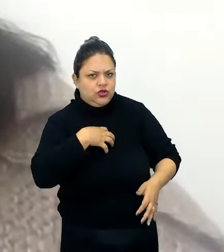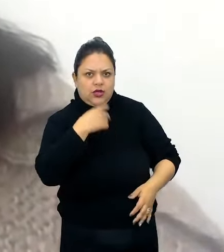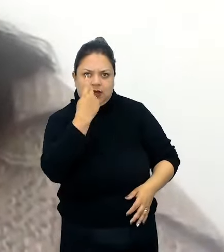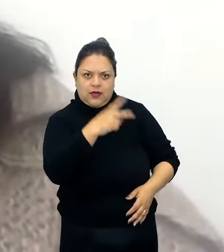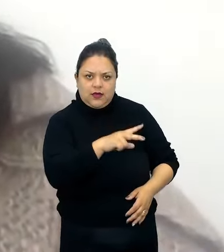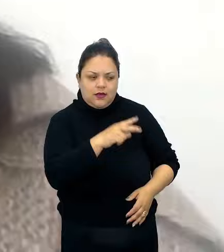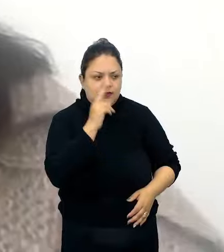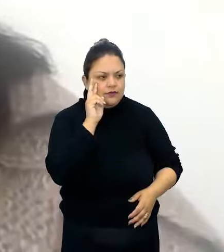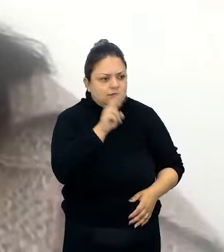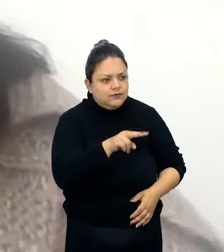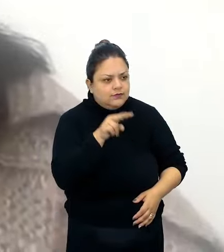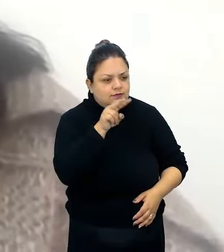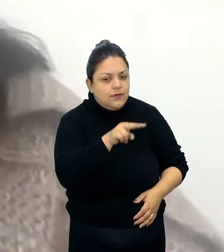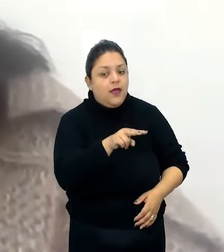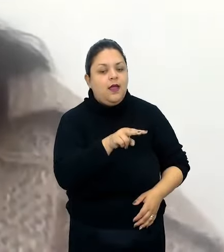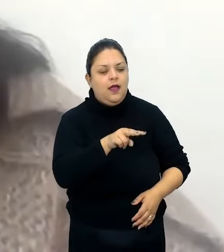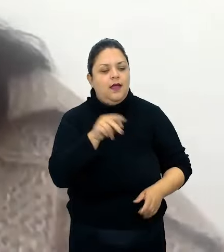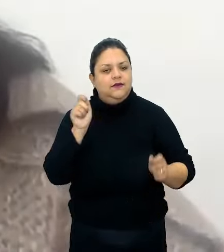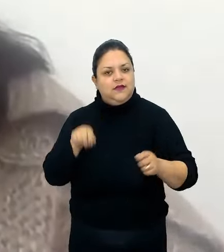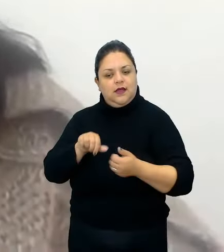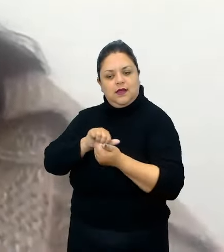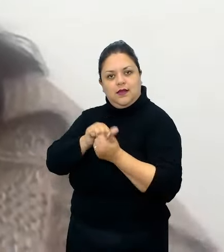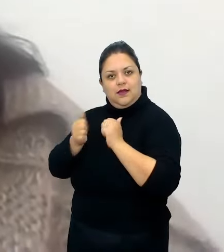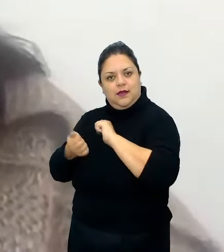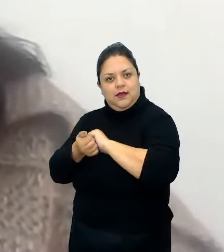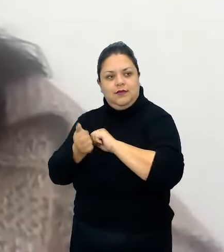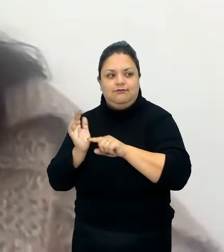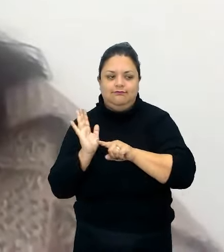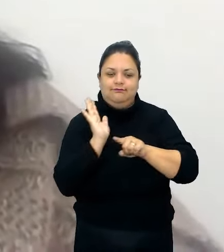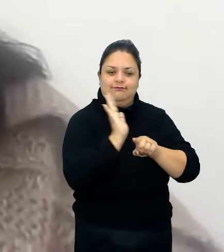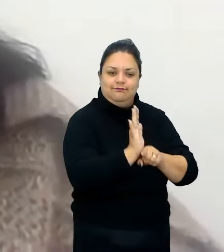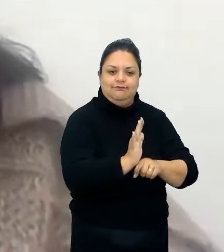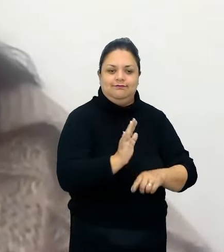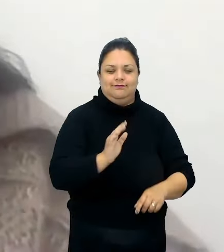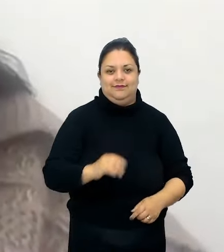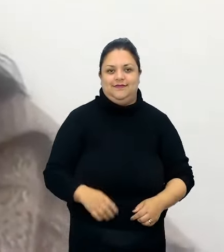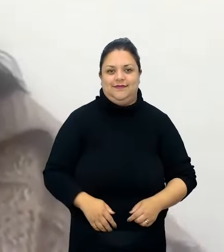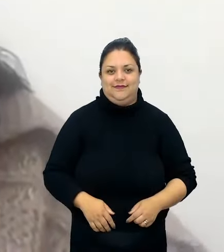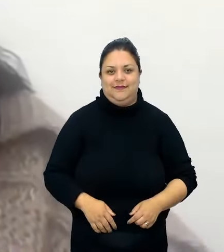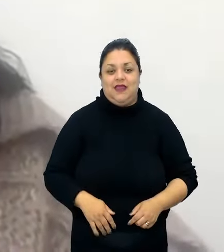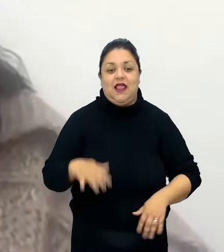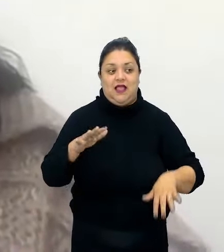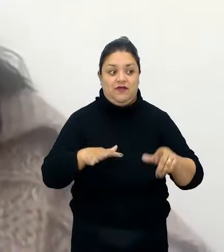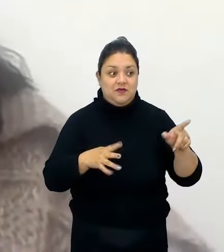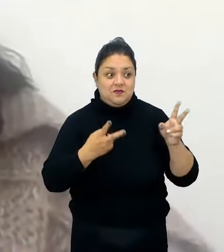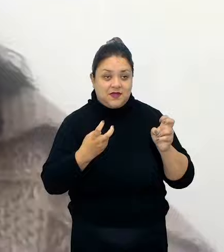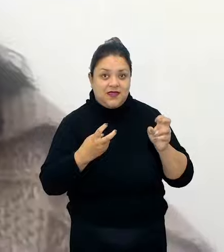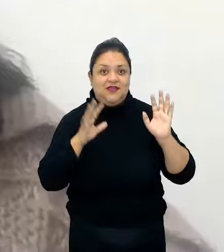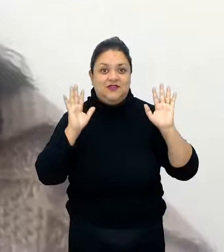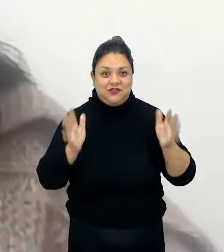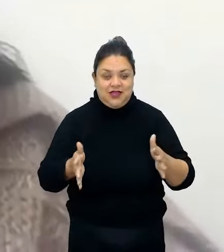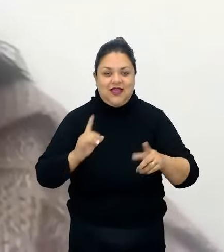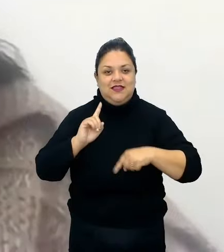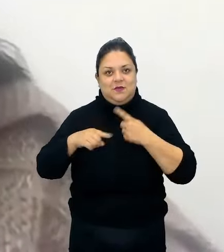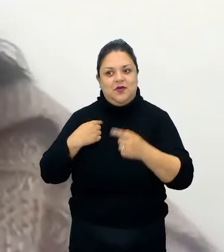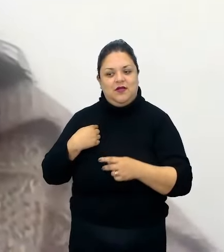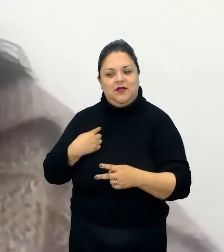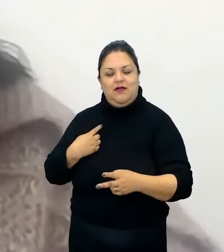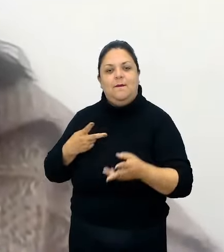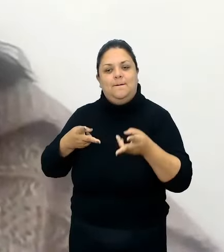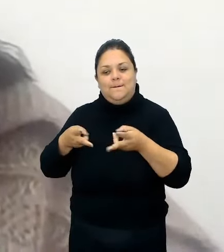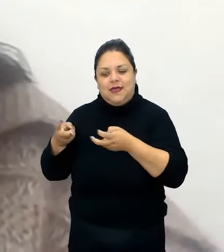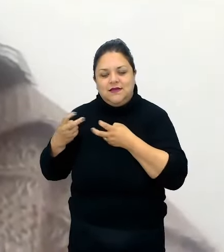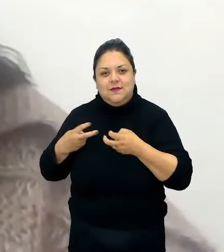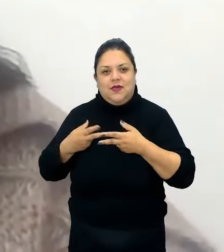um instrumento para poder dizer, olha, eu percebi que é melhor dos canais sensoriais,